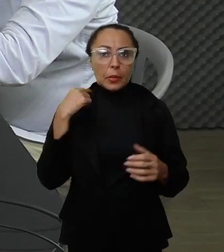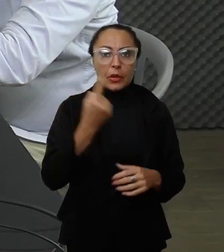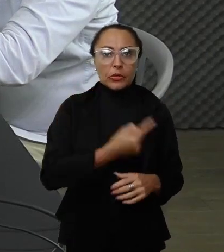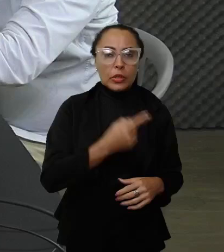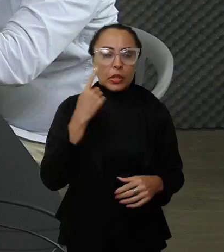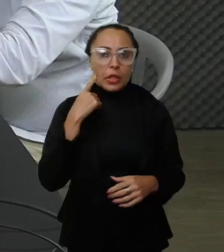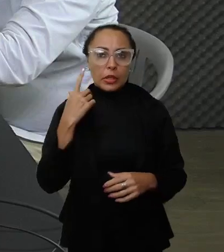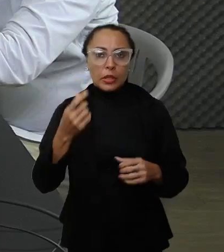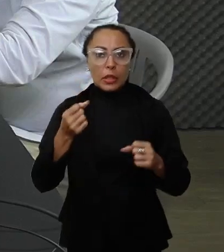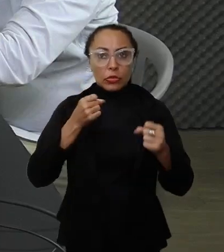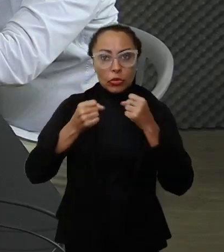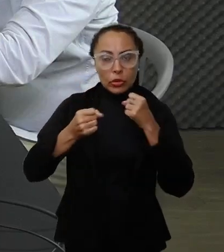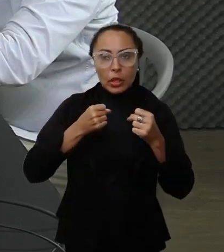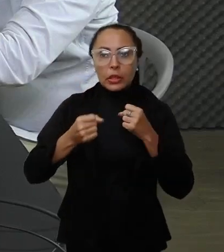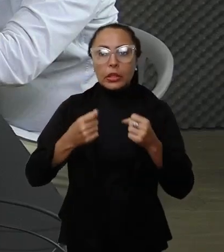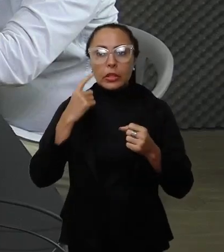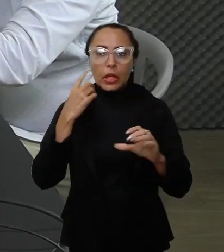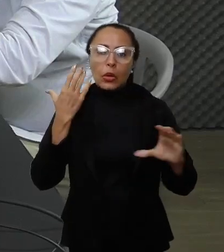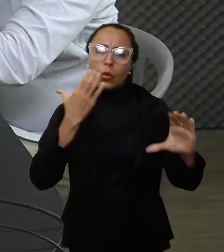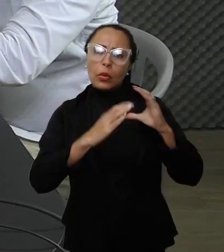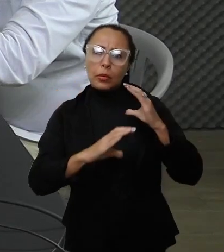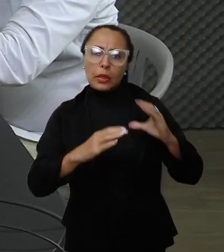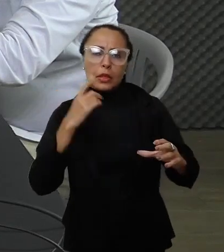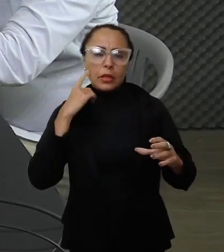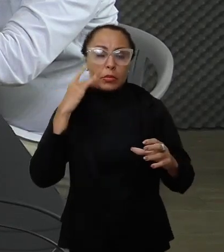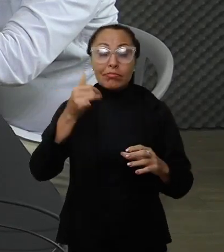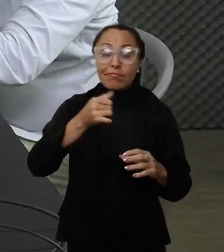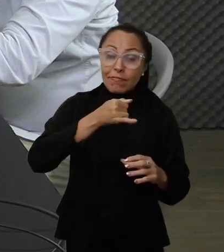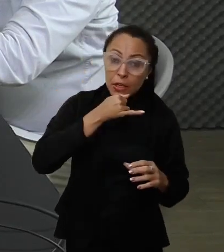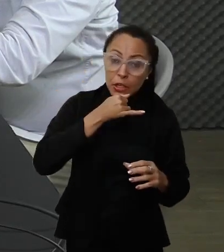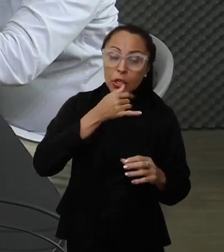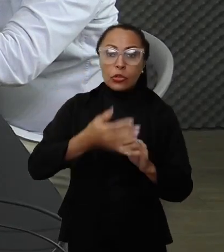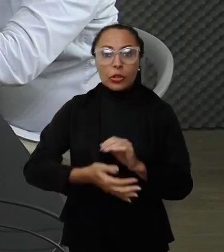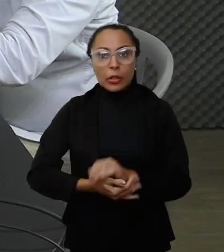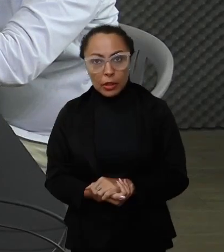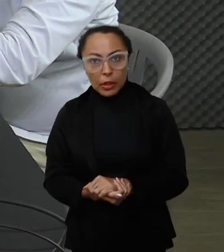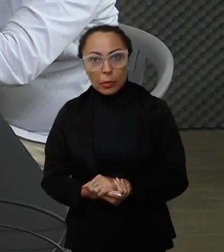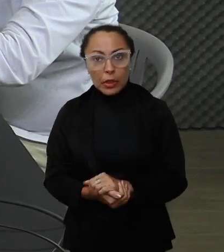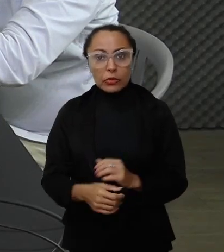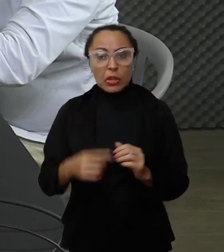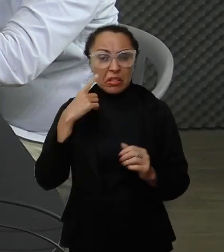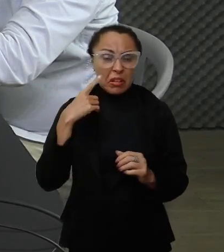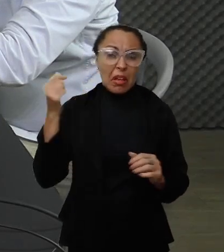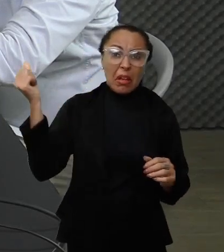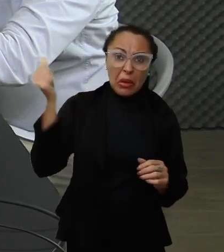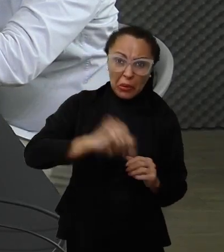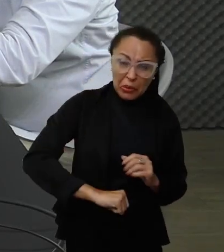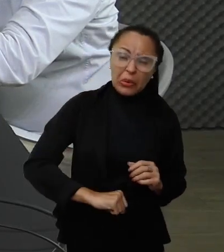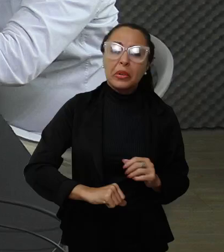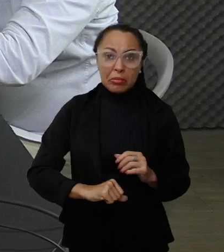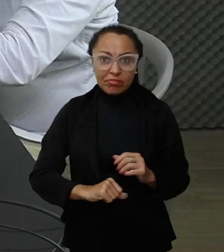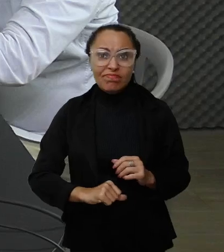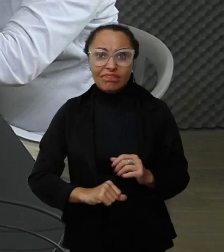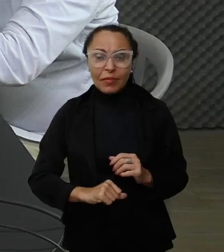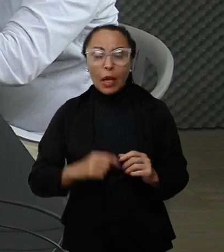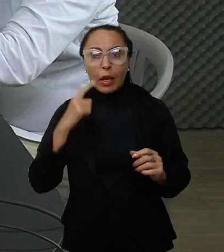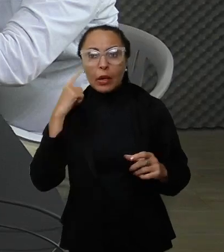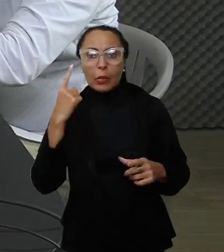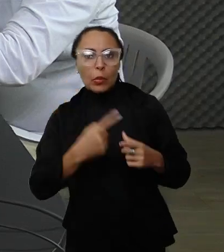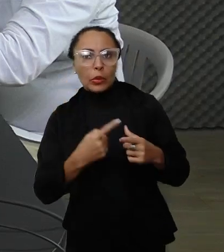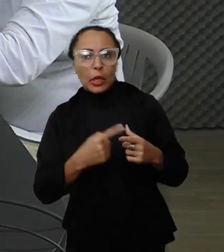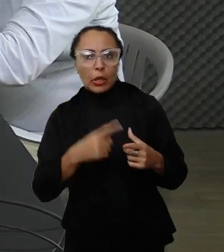e que veio de veículo de comunicação, isso é tão triste. Isso, para a É, gente, é péssimo, porque a gente,